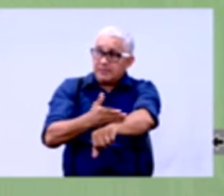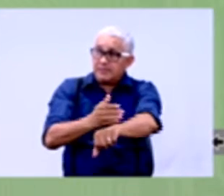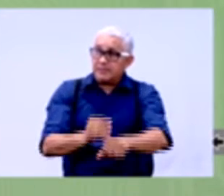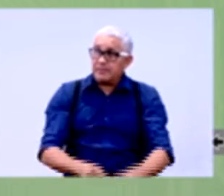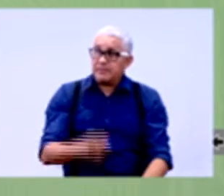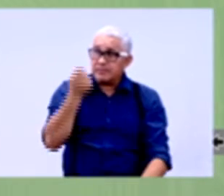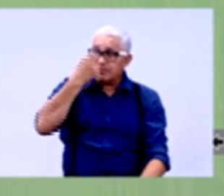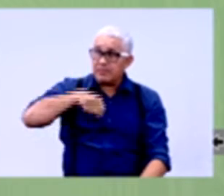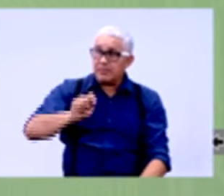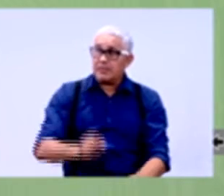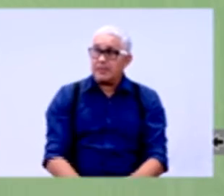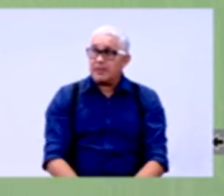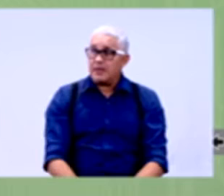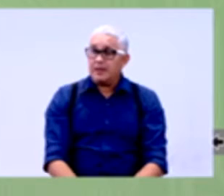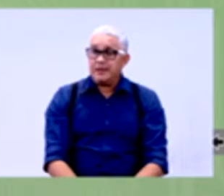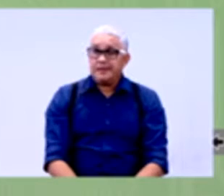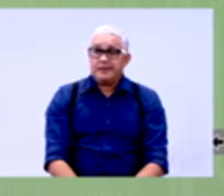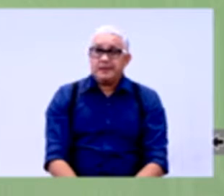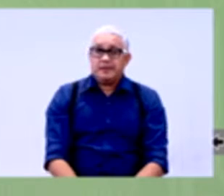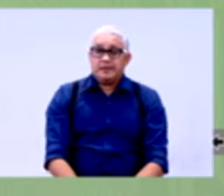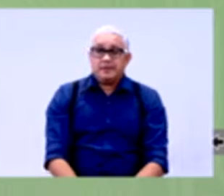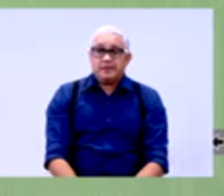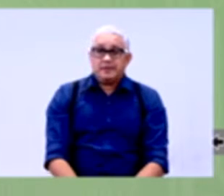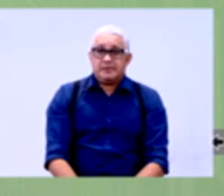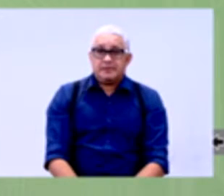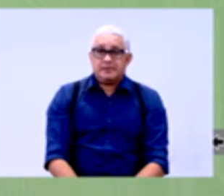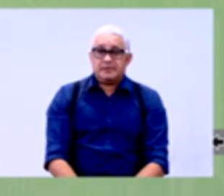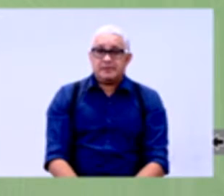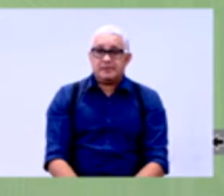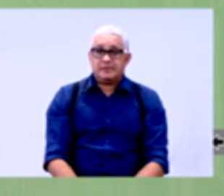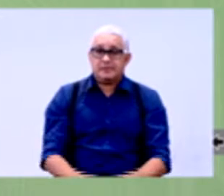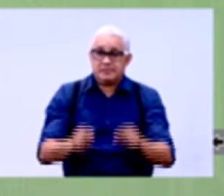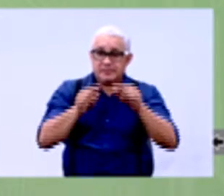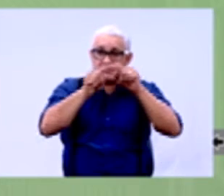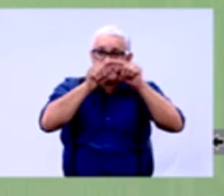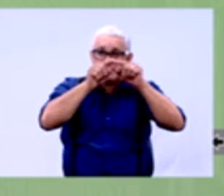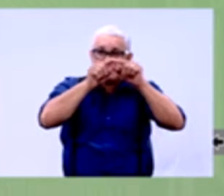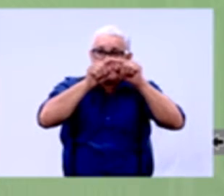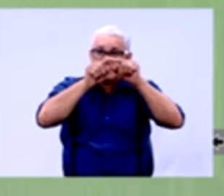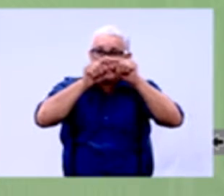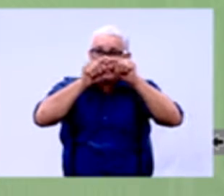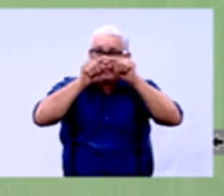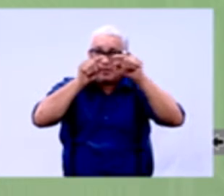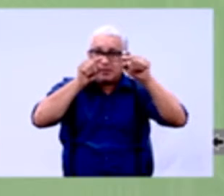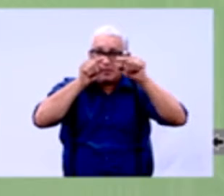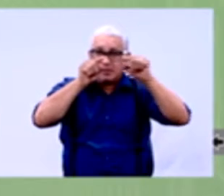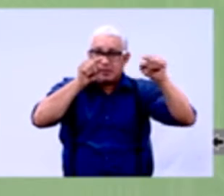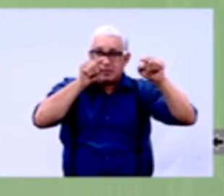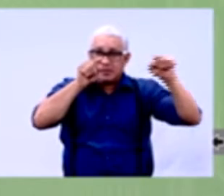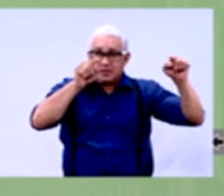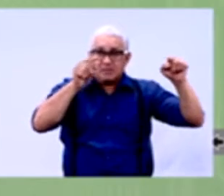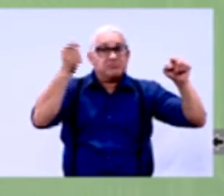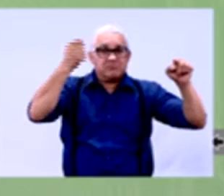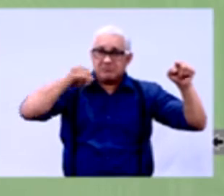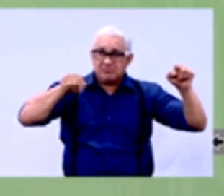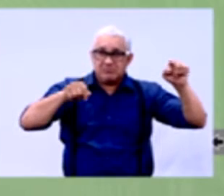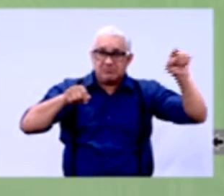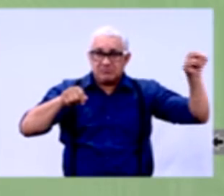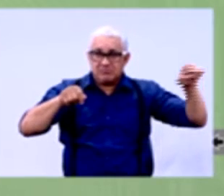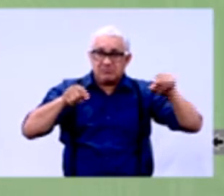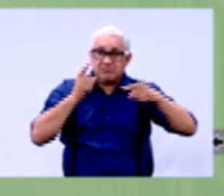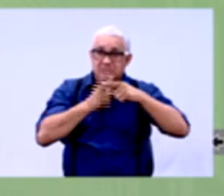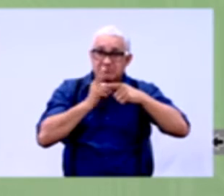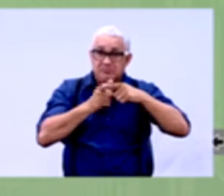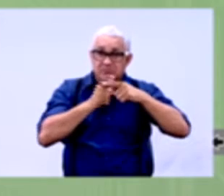há necessidade de termos setas de retorno, tá? Ela passa a ser opcional, porque a própria barra